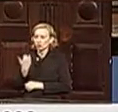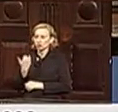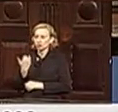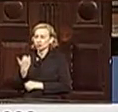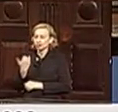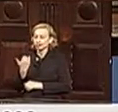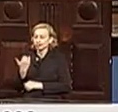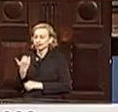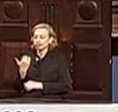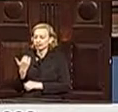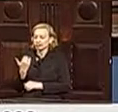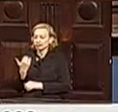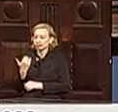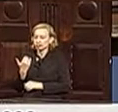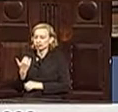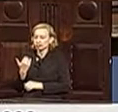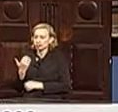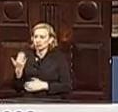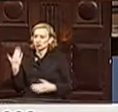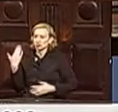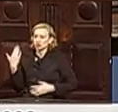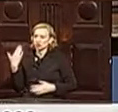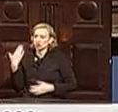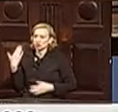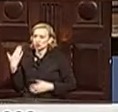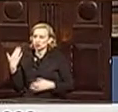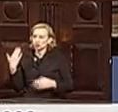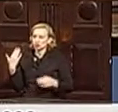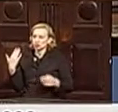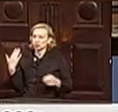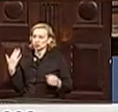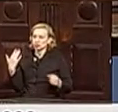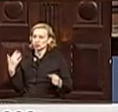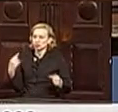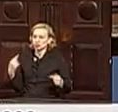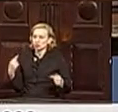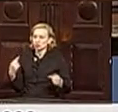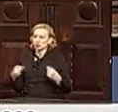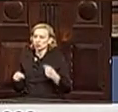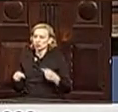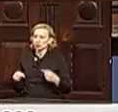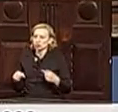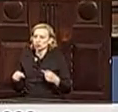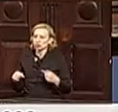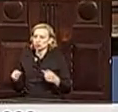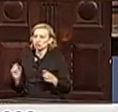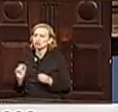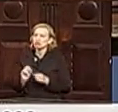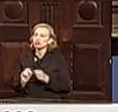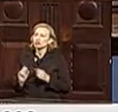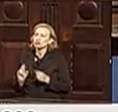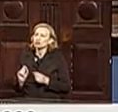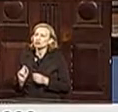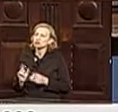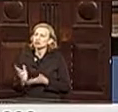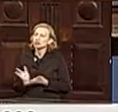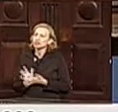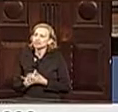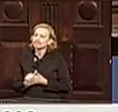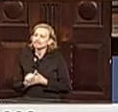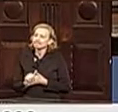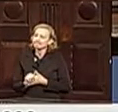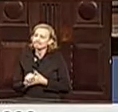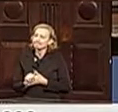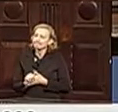criminosos. Esse confronto com criminosos, ele faz de uma maneira cada